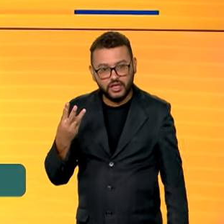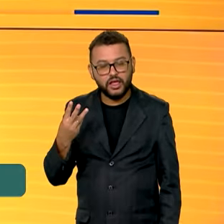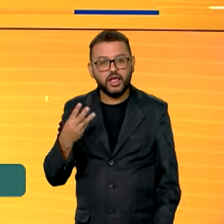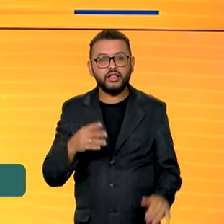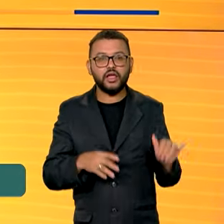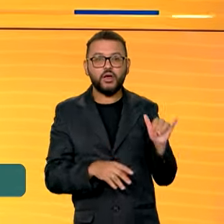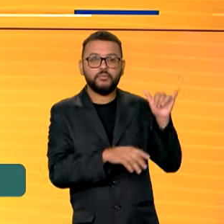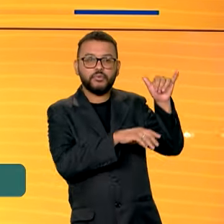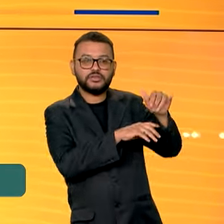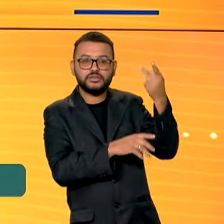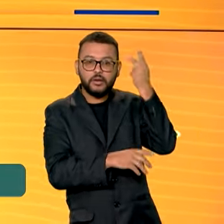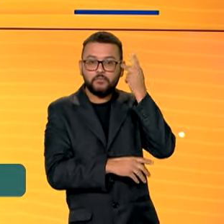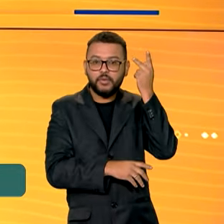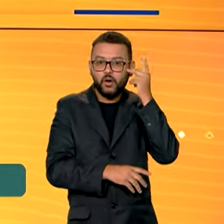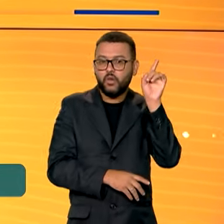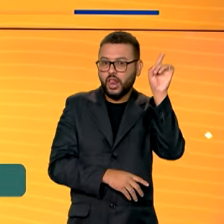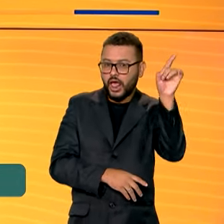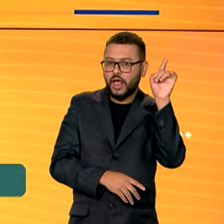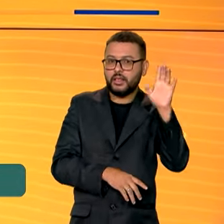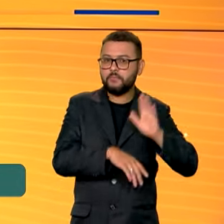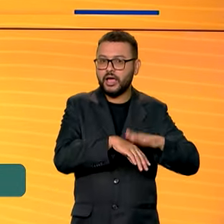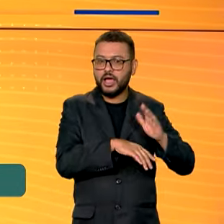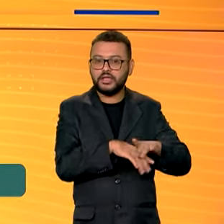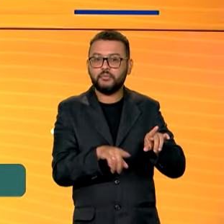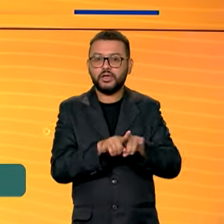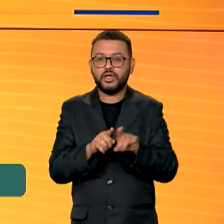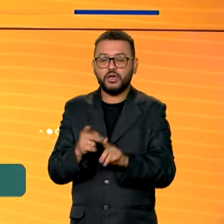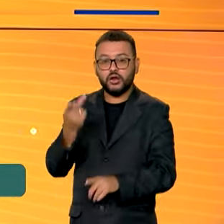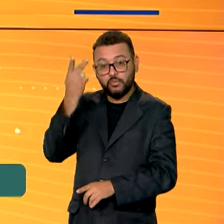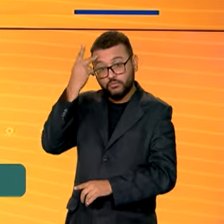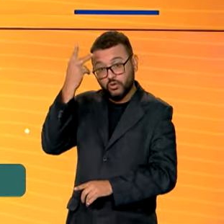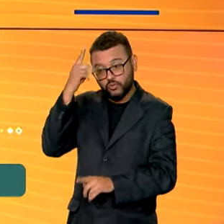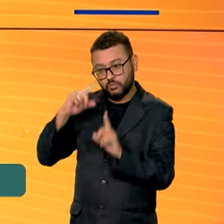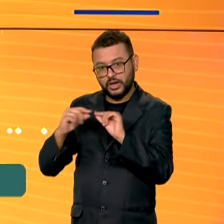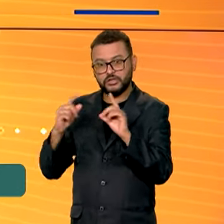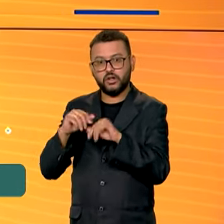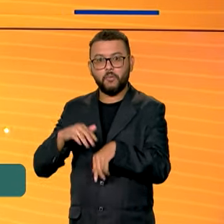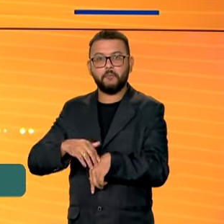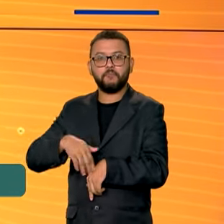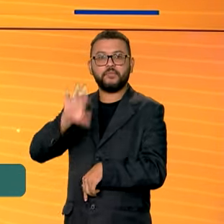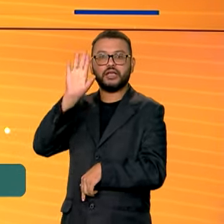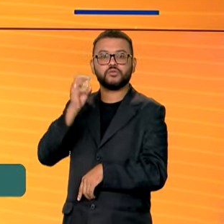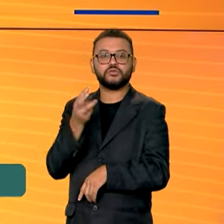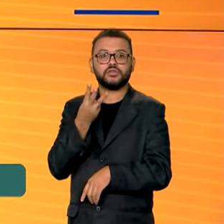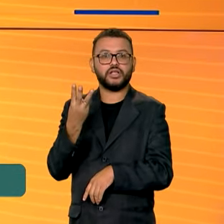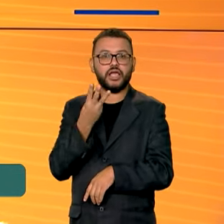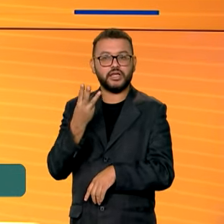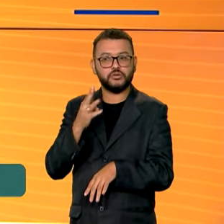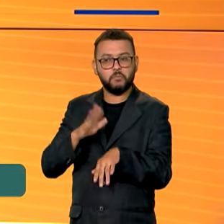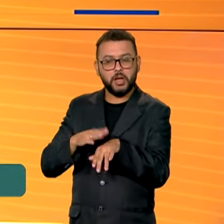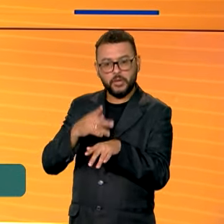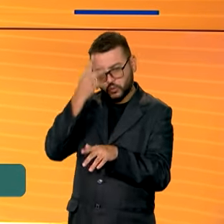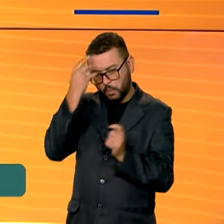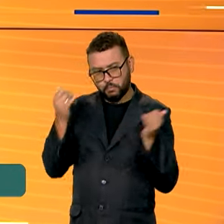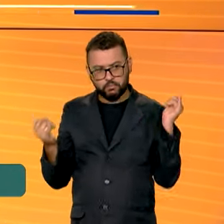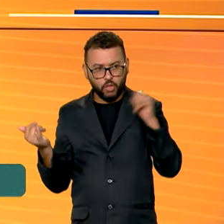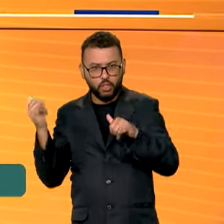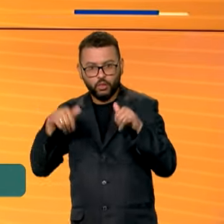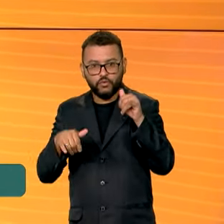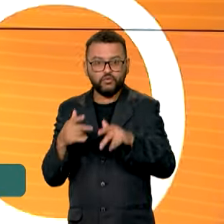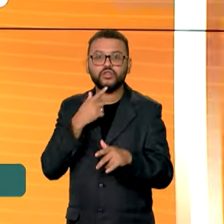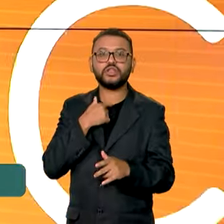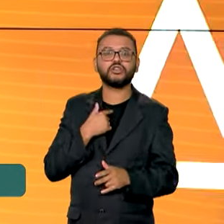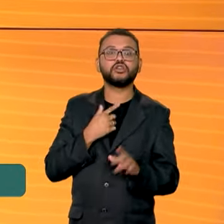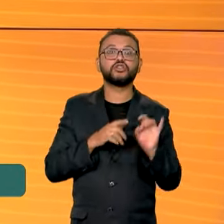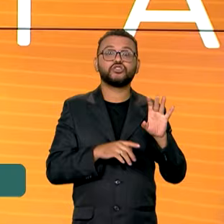de Guarulhos e Congonhas, em São Paulo, e o Aeroporto Internacional de Brasília foram os três com maior circulação.